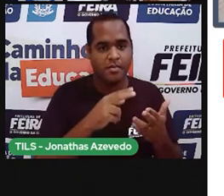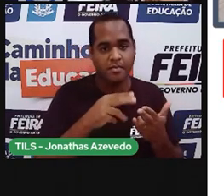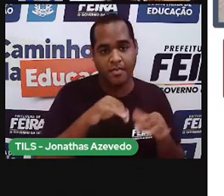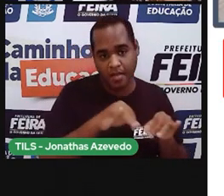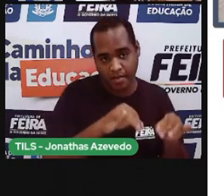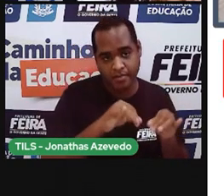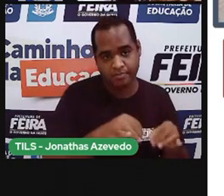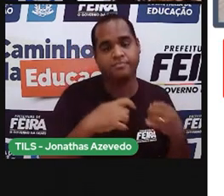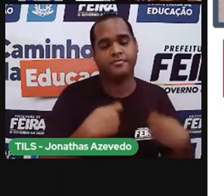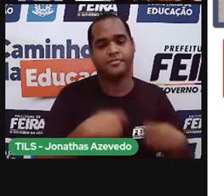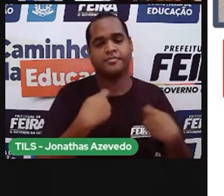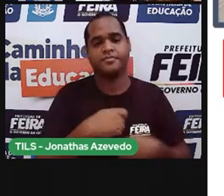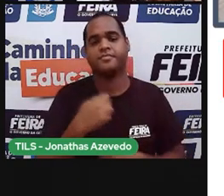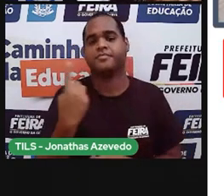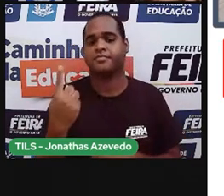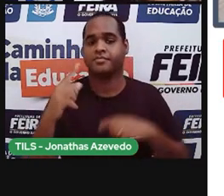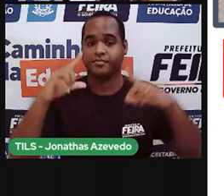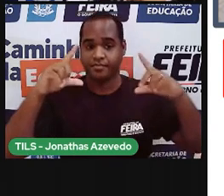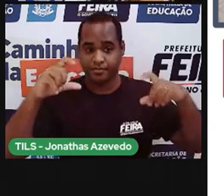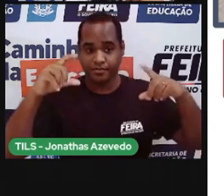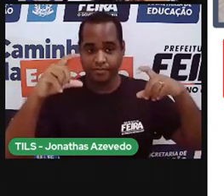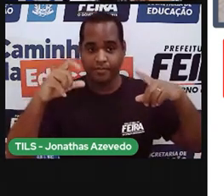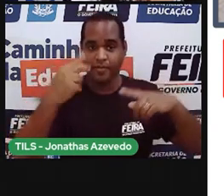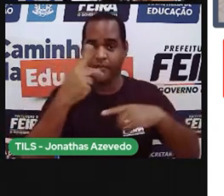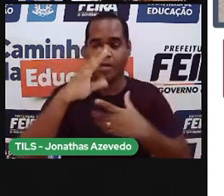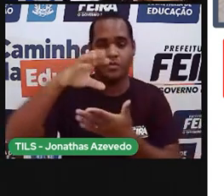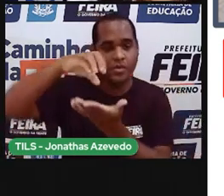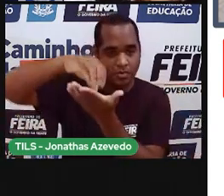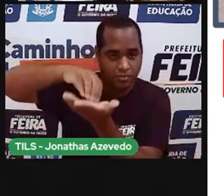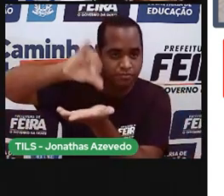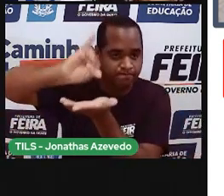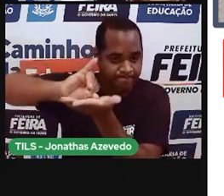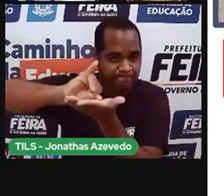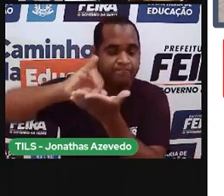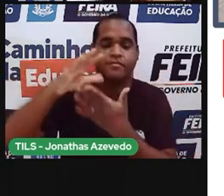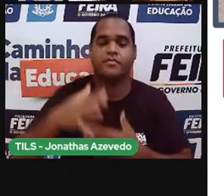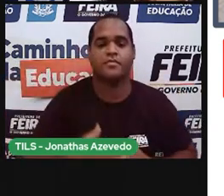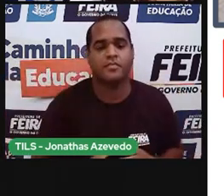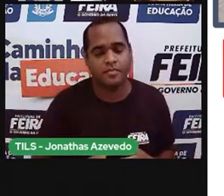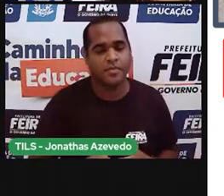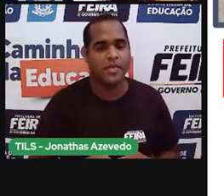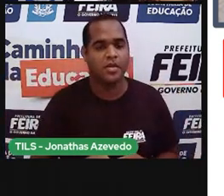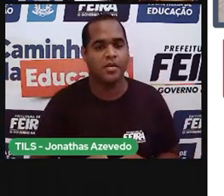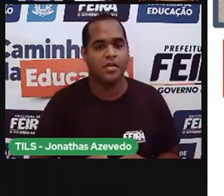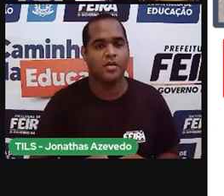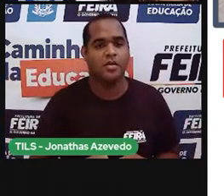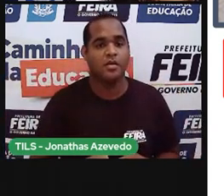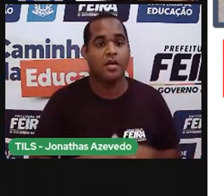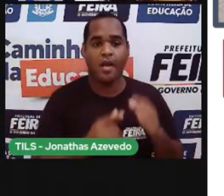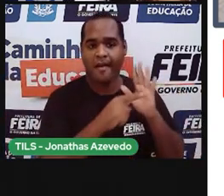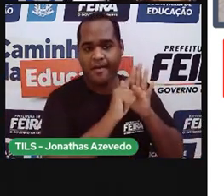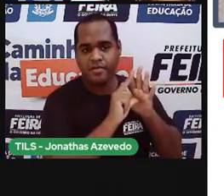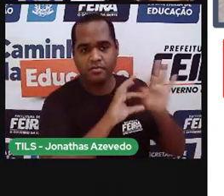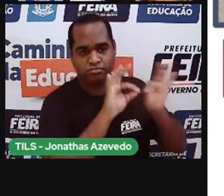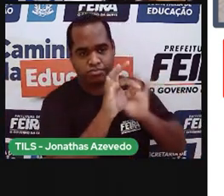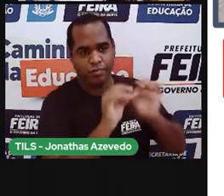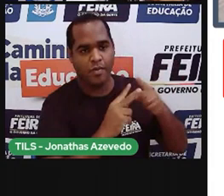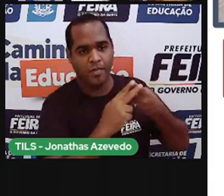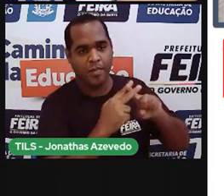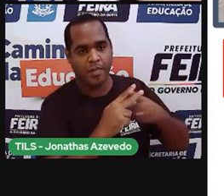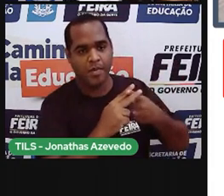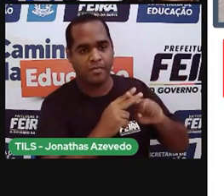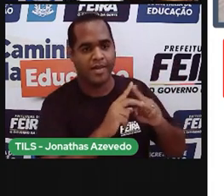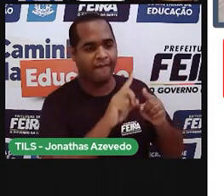A Pró trouxe duas fotos. Uma do centro de abastecimento. Aqui foi de antes da reforma. Essa